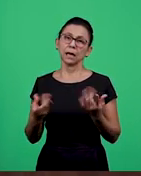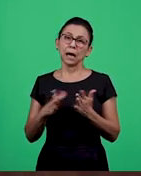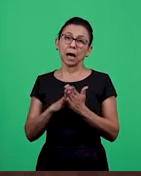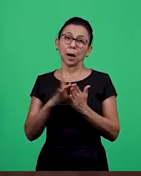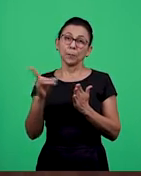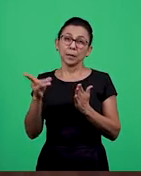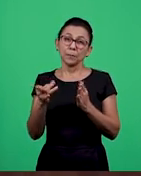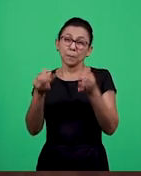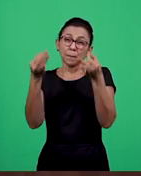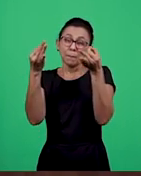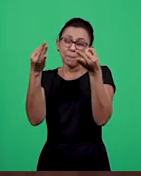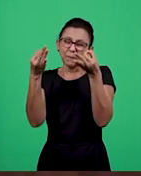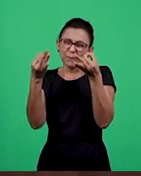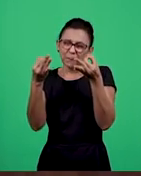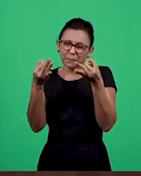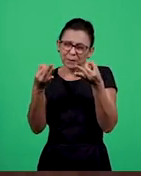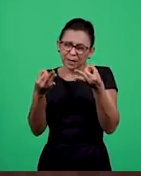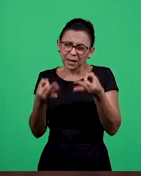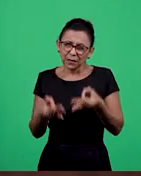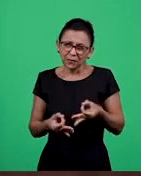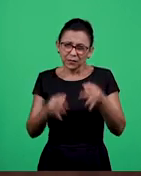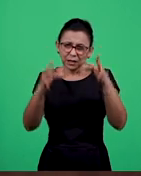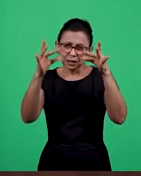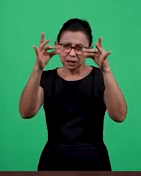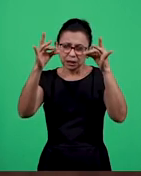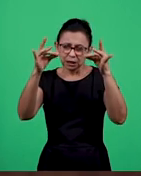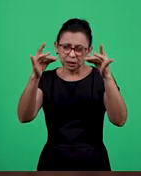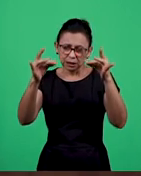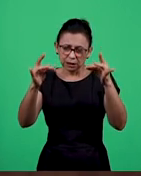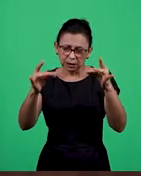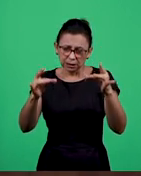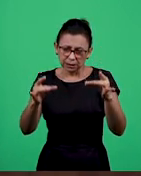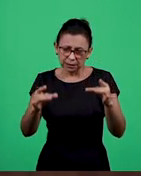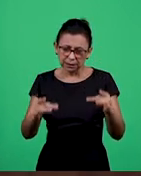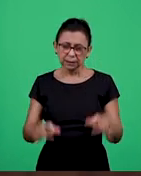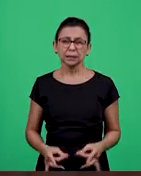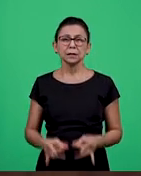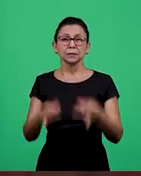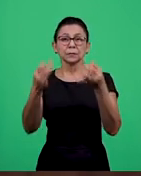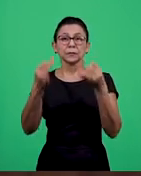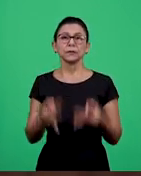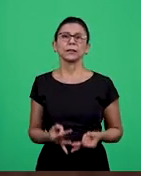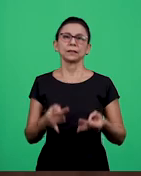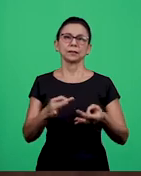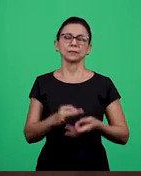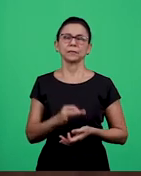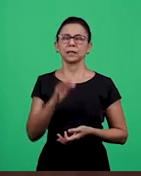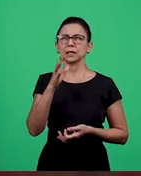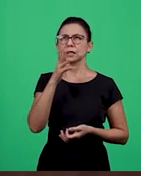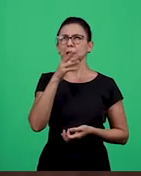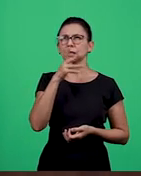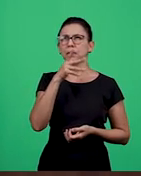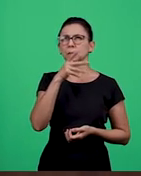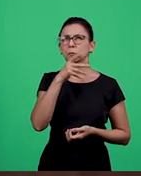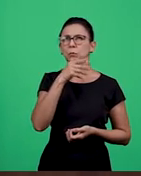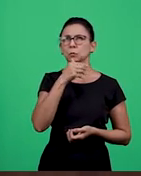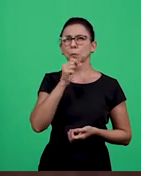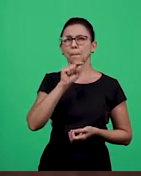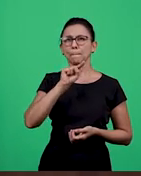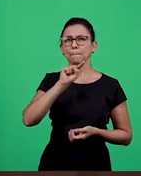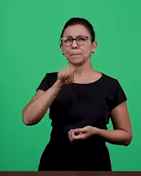na Bíblia, nenhuma contradição. Ela demorou a ser totalmente escrita cerca